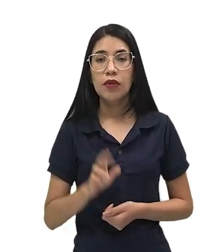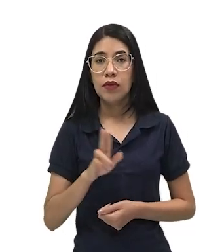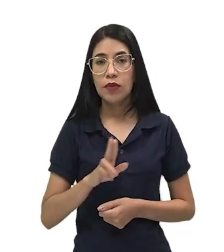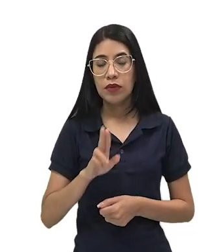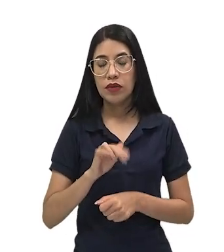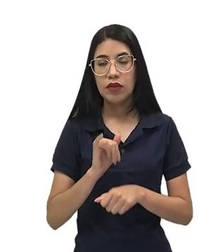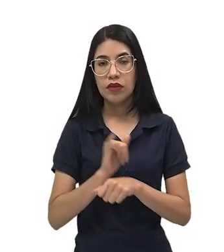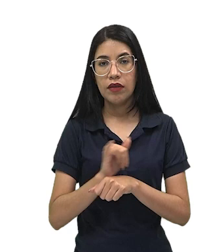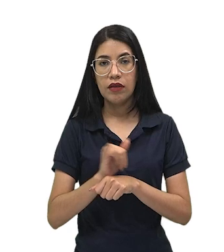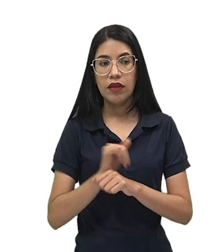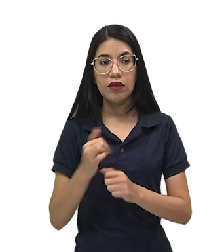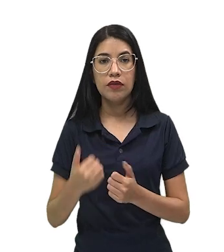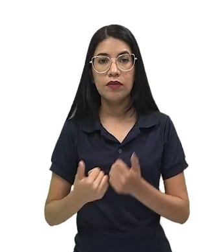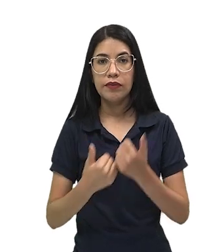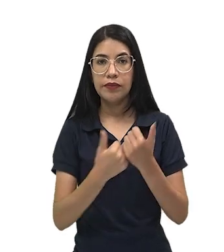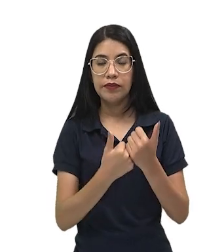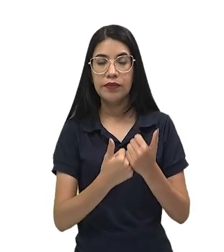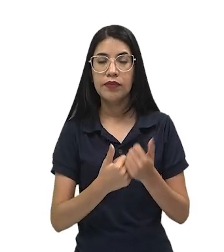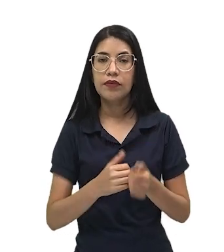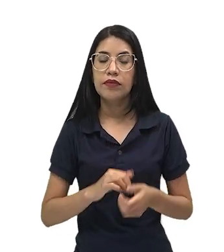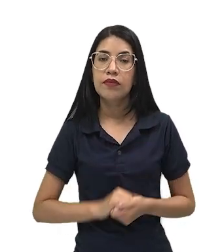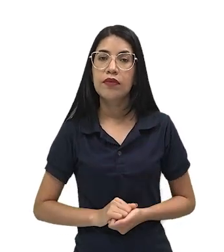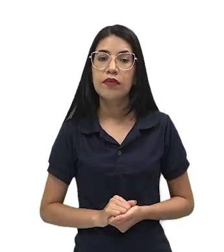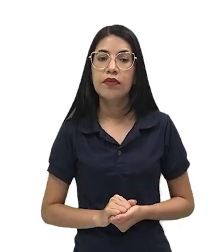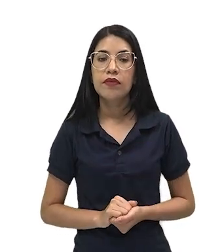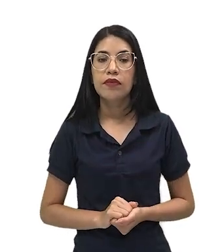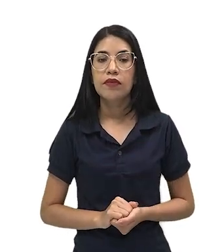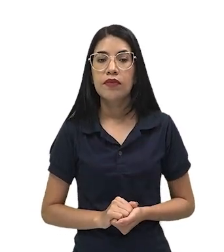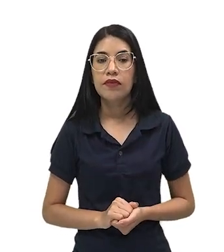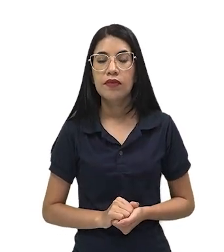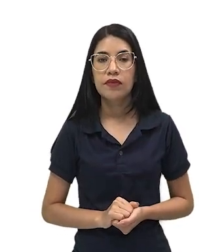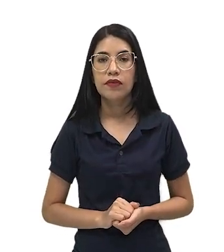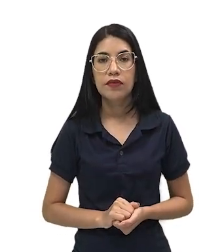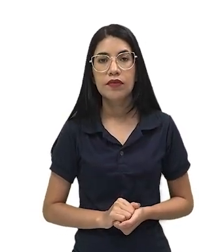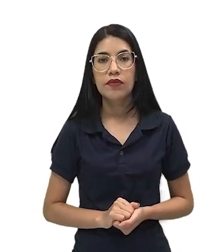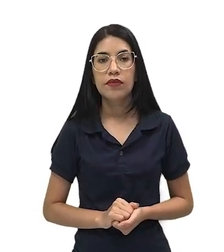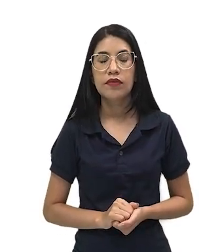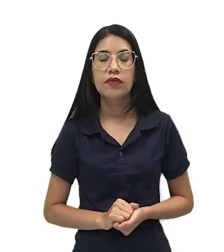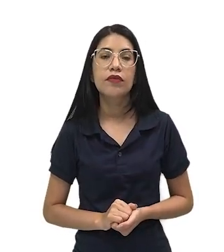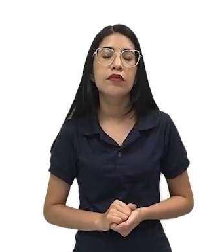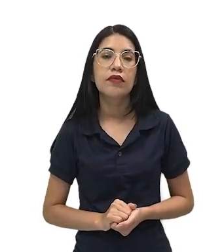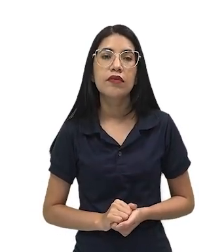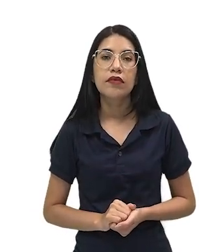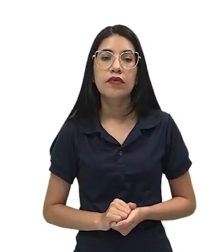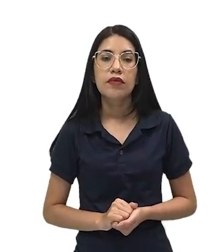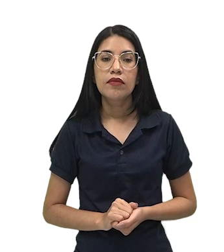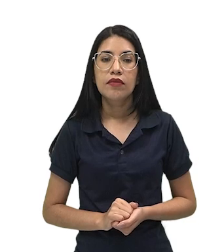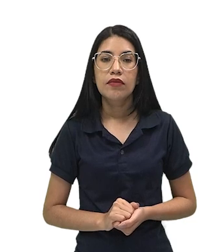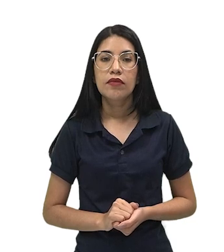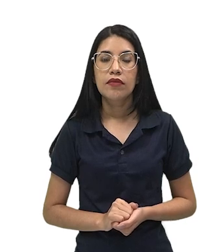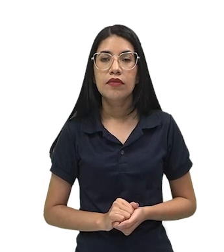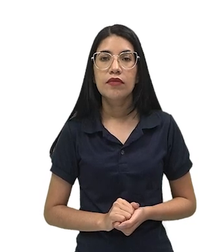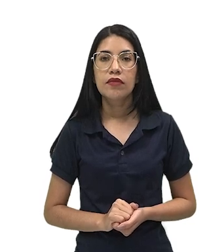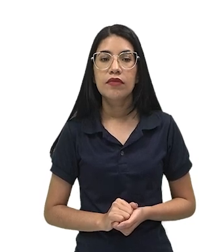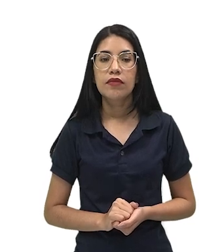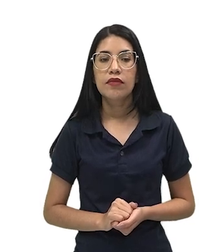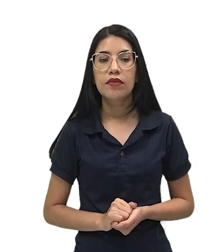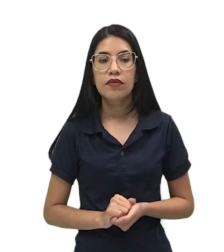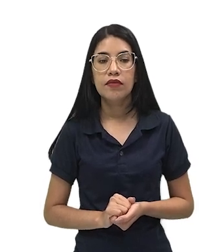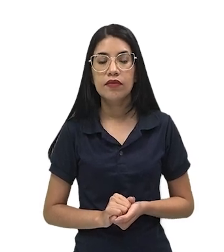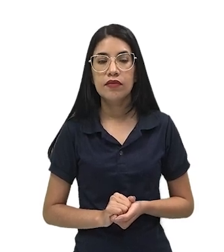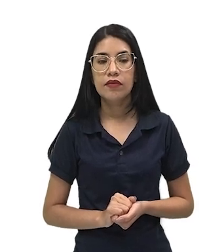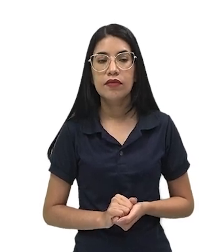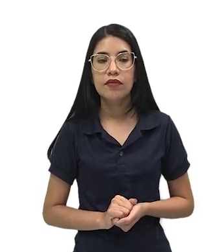substituição. Método, então vamos lá resolver. X